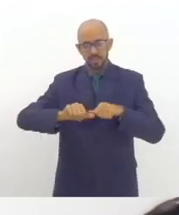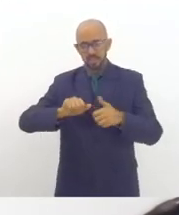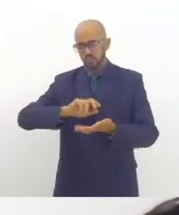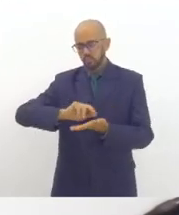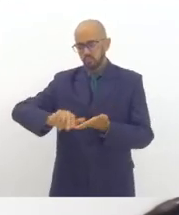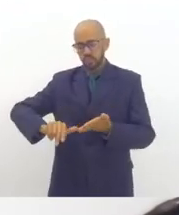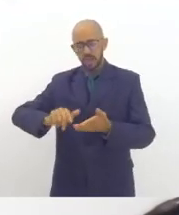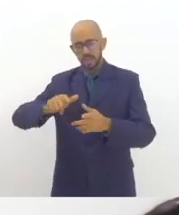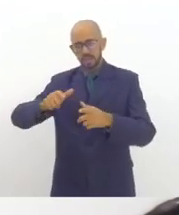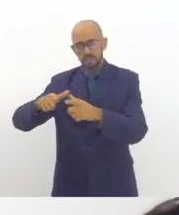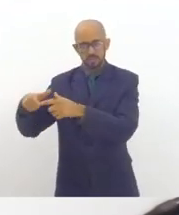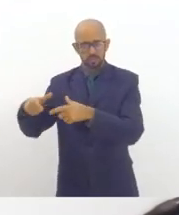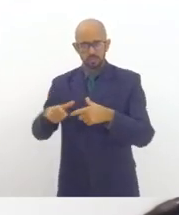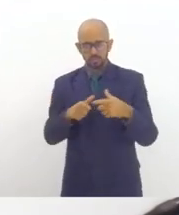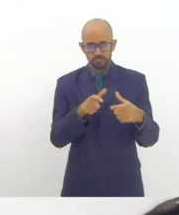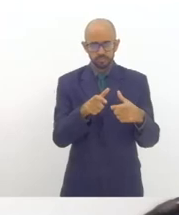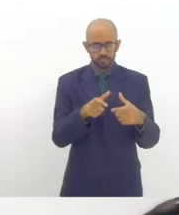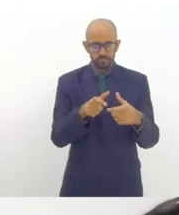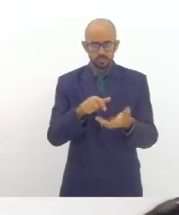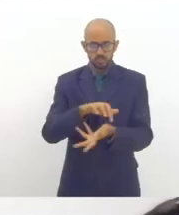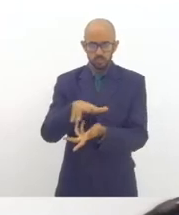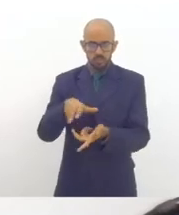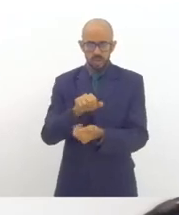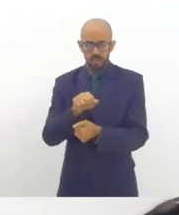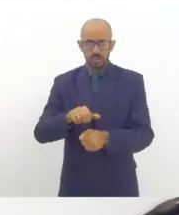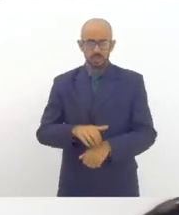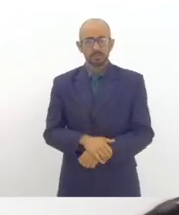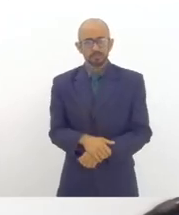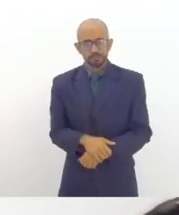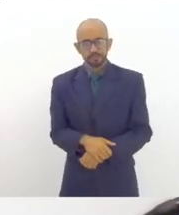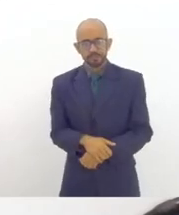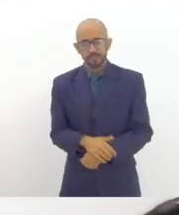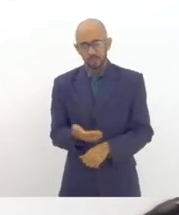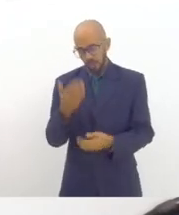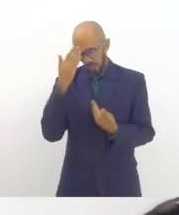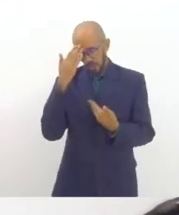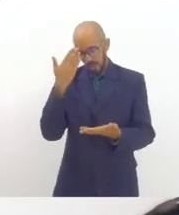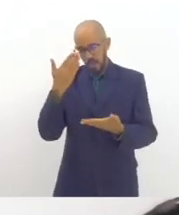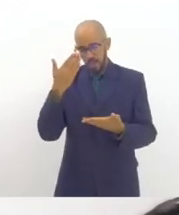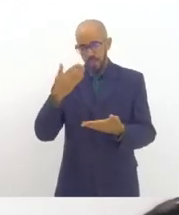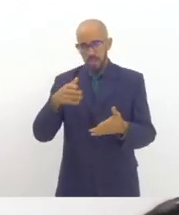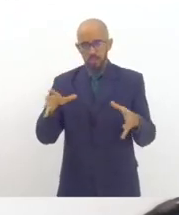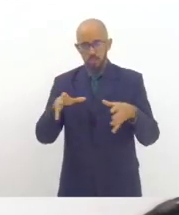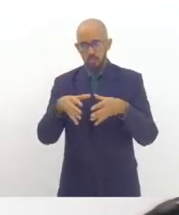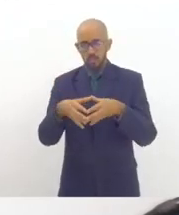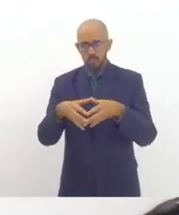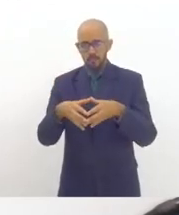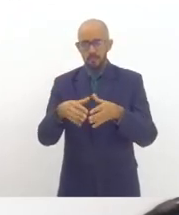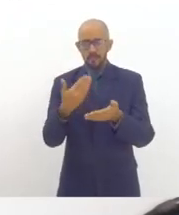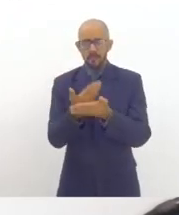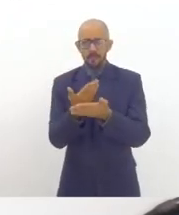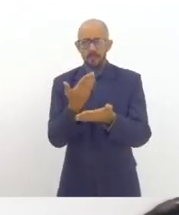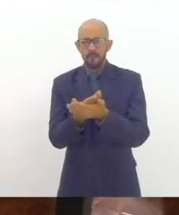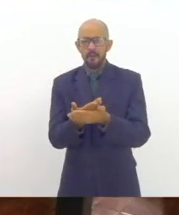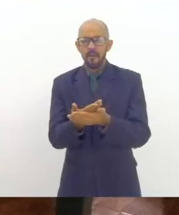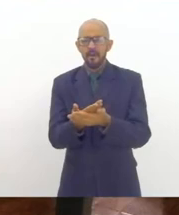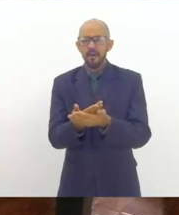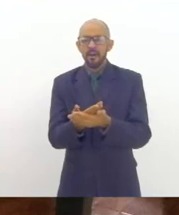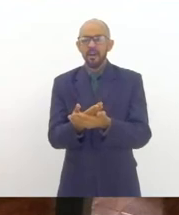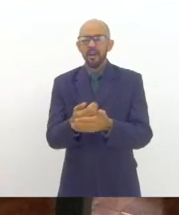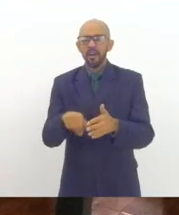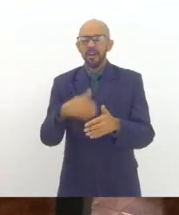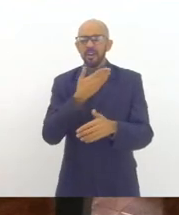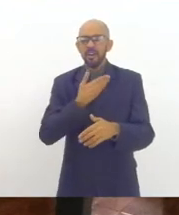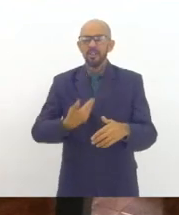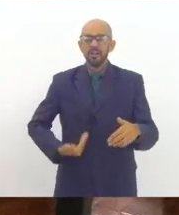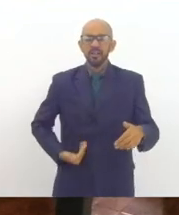diferentes lugares do planeta. Então, eu agradeço muito ao coletivo Escola Pública Entre Línguas e a todos os